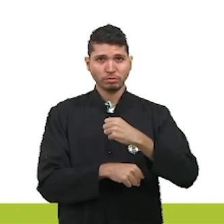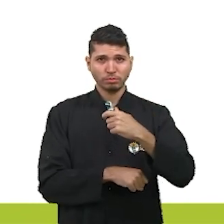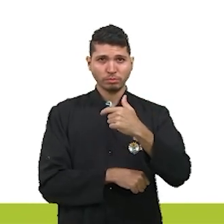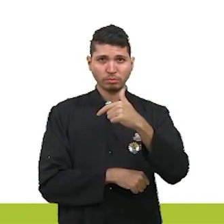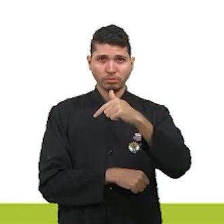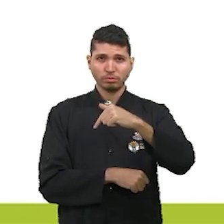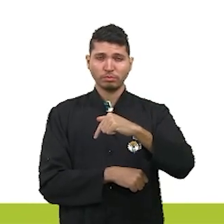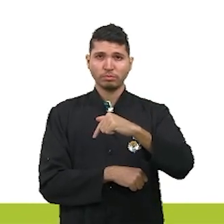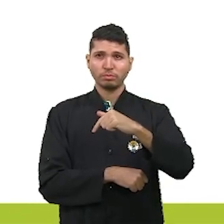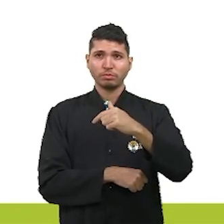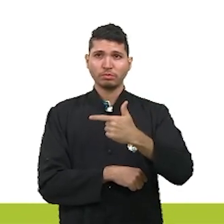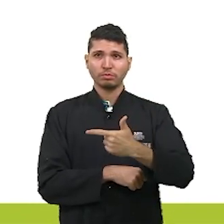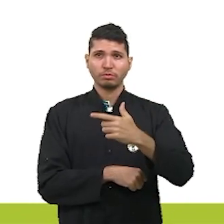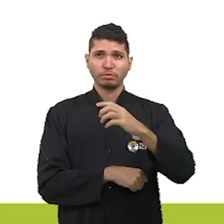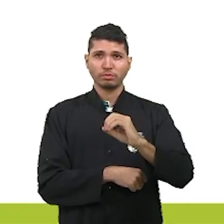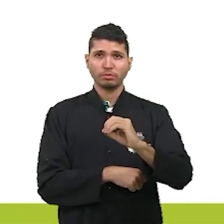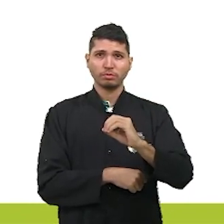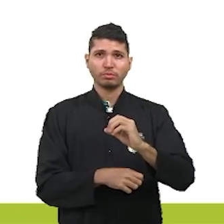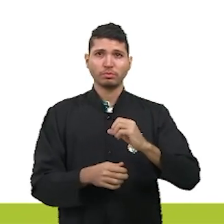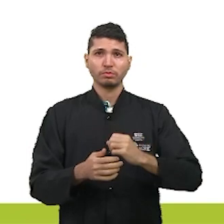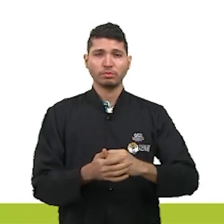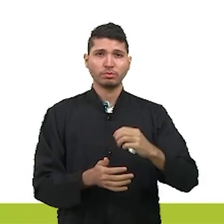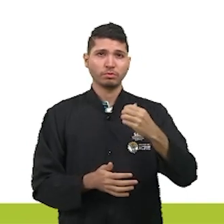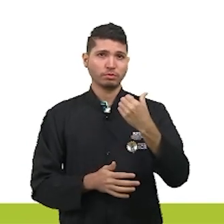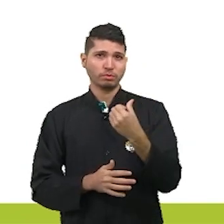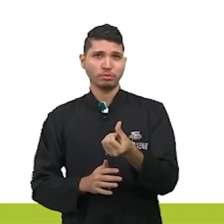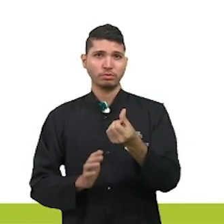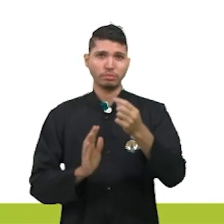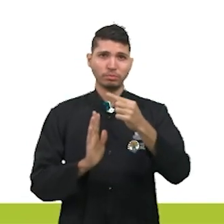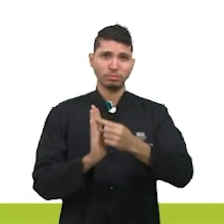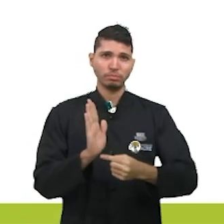Ou ainda 6 fatorial.